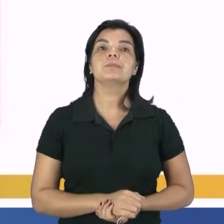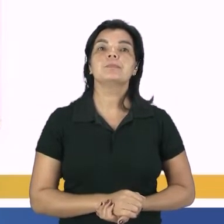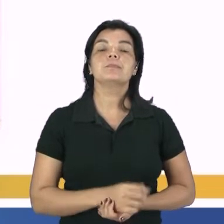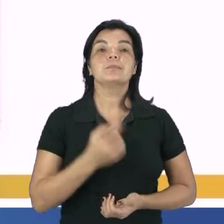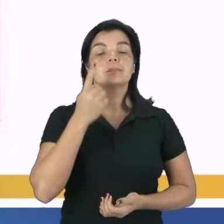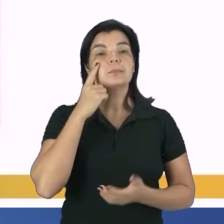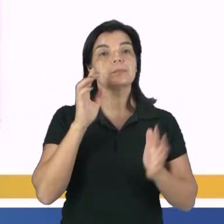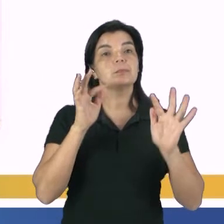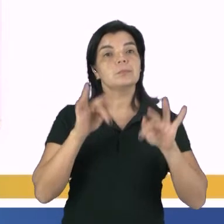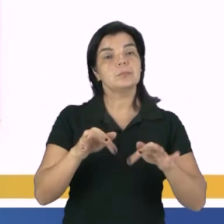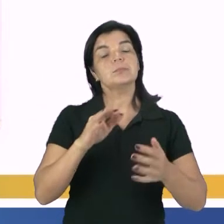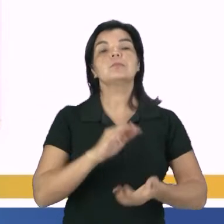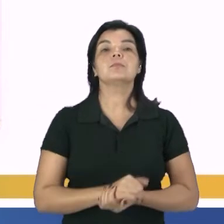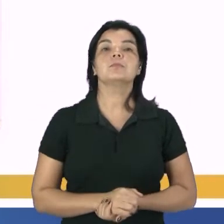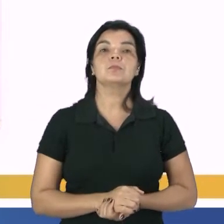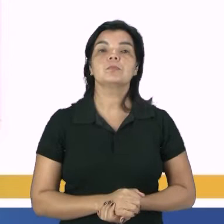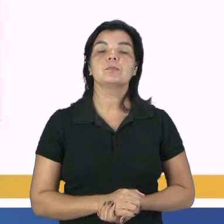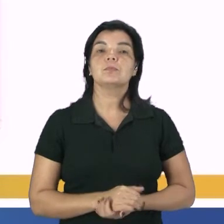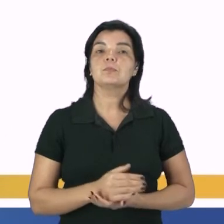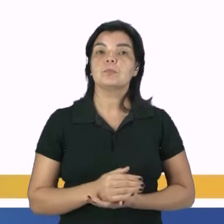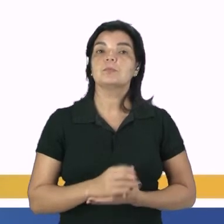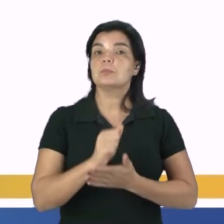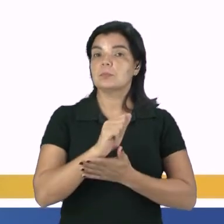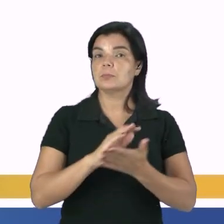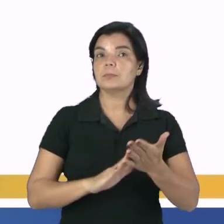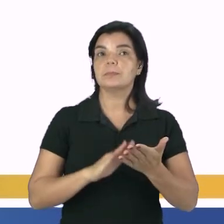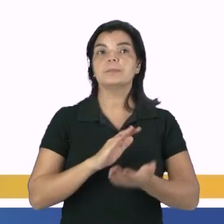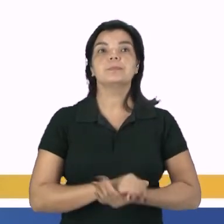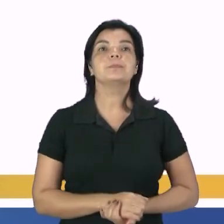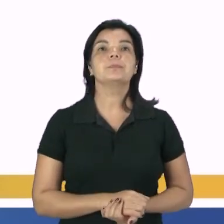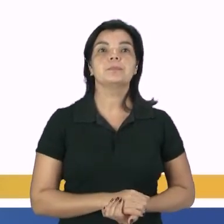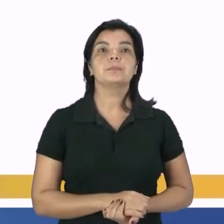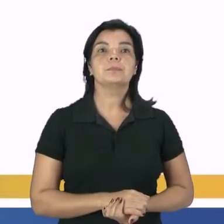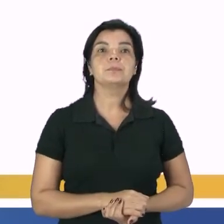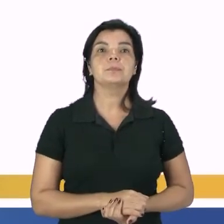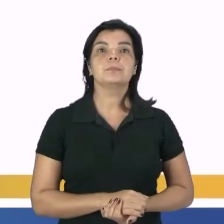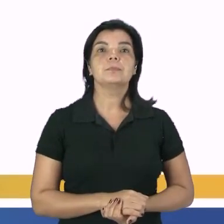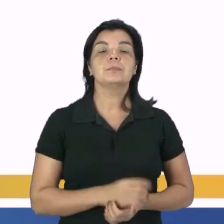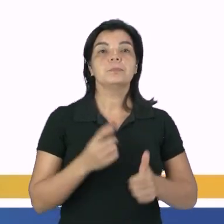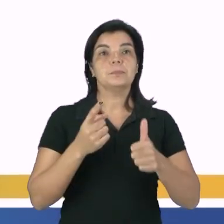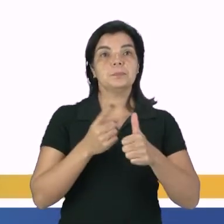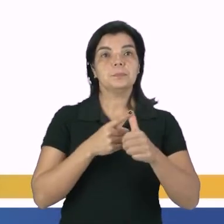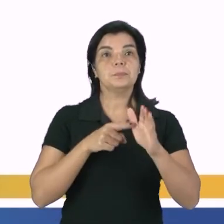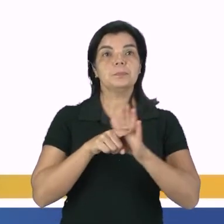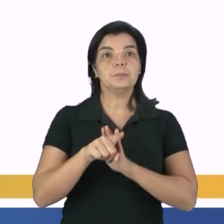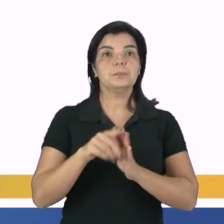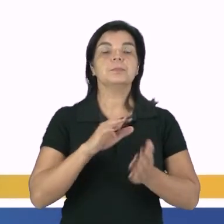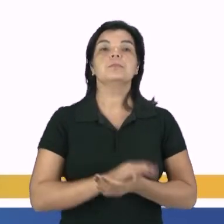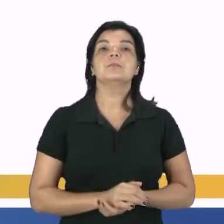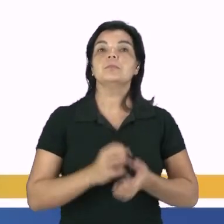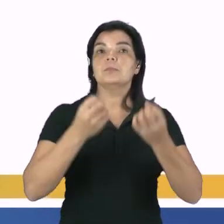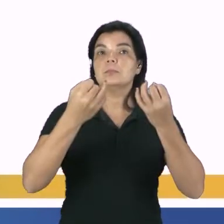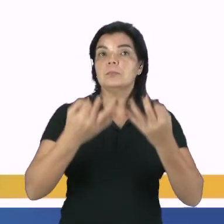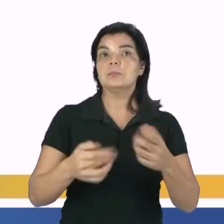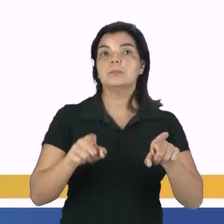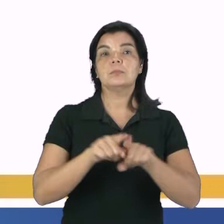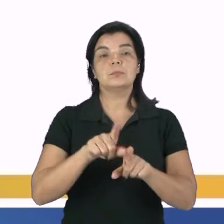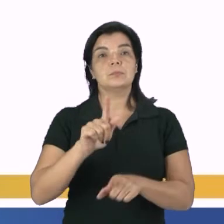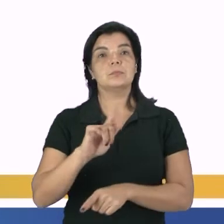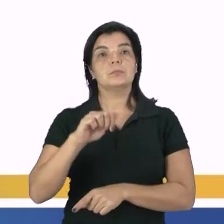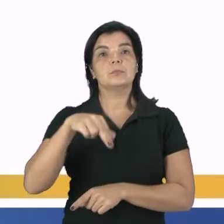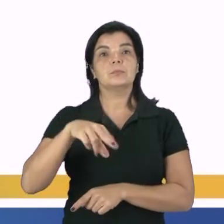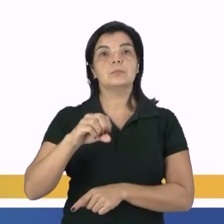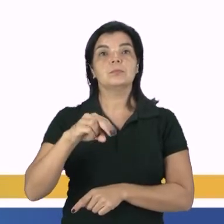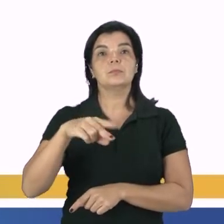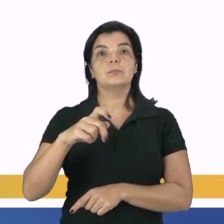gente fechar, vamos fazer agora o nosso exercitando. Na primeira questão nós temos assim: dizemos que as